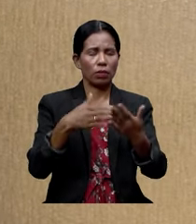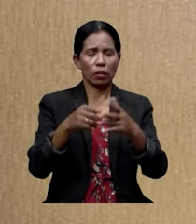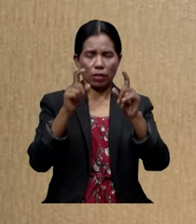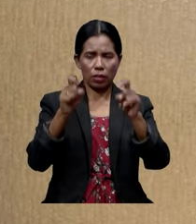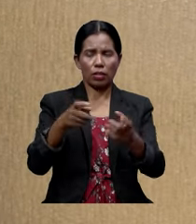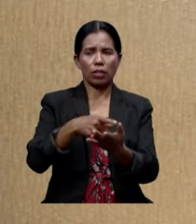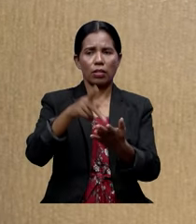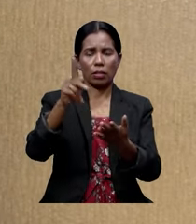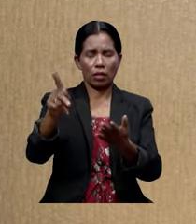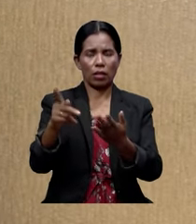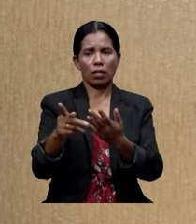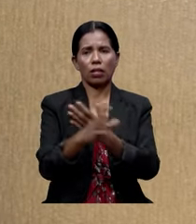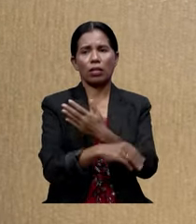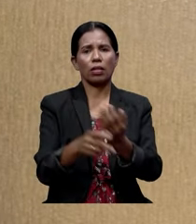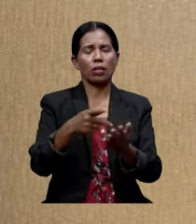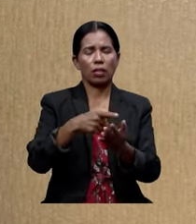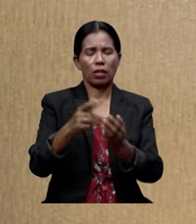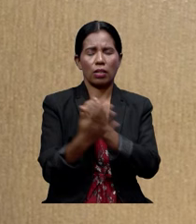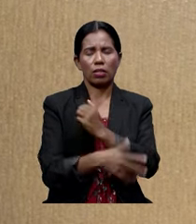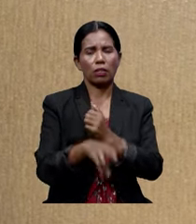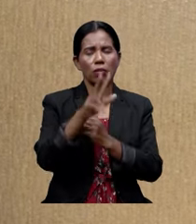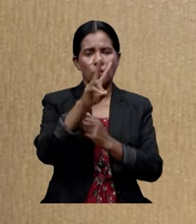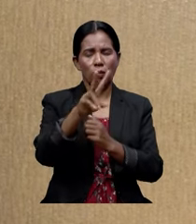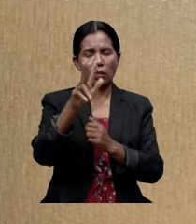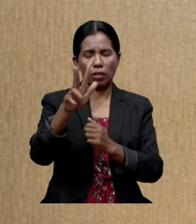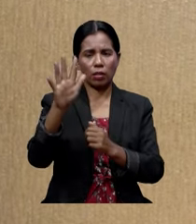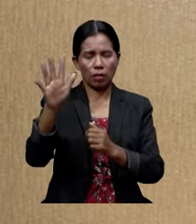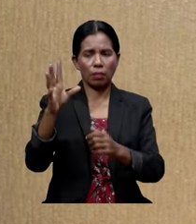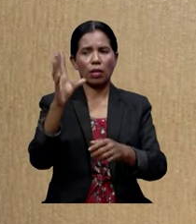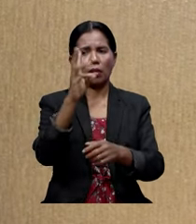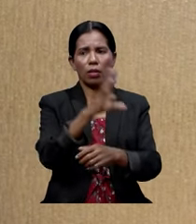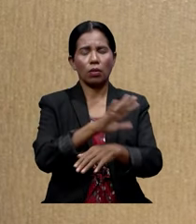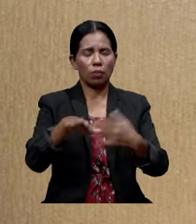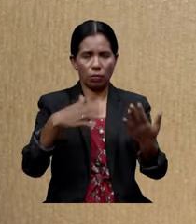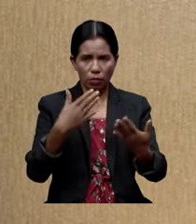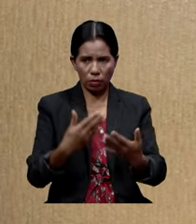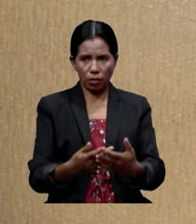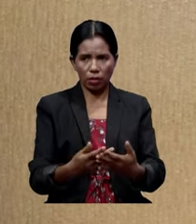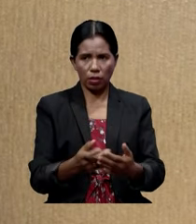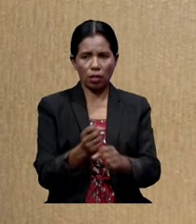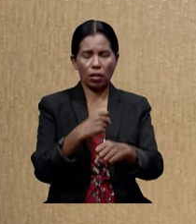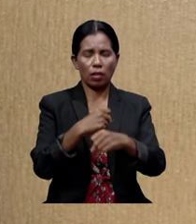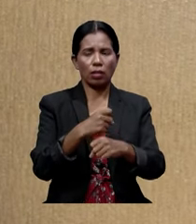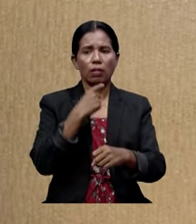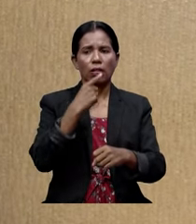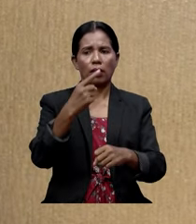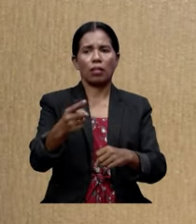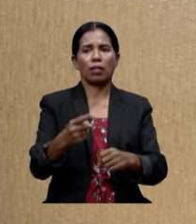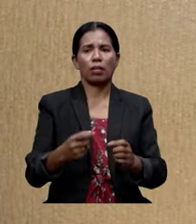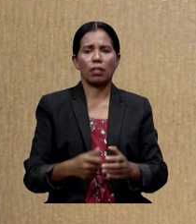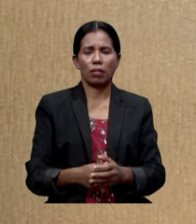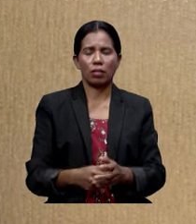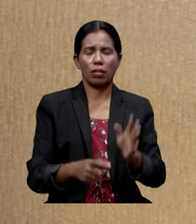ia rai imposto, rai tolu hat lima ne. Antomak rai ho totu, halo buati de bolu,